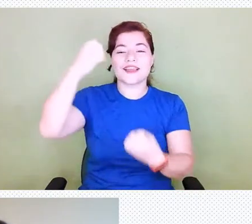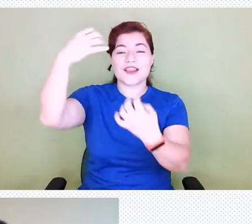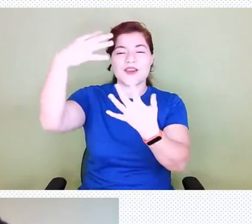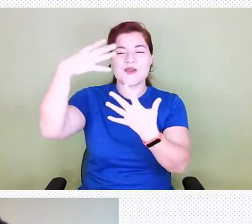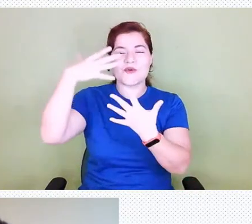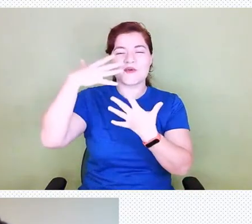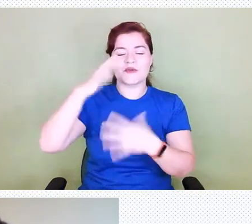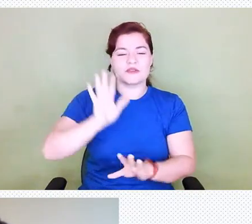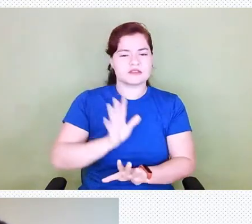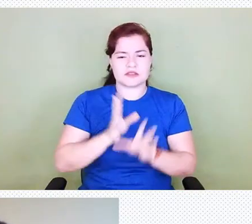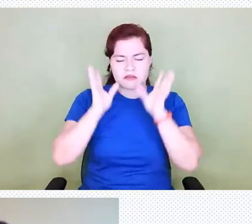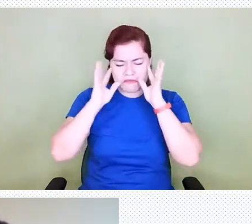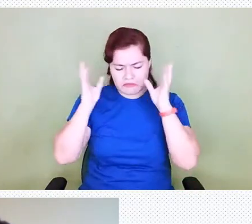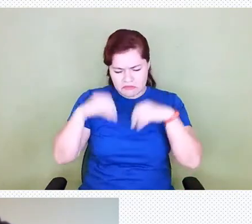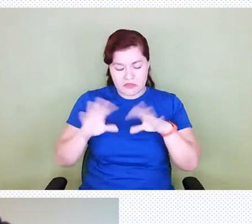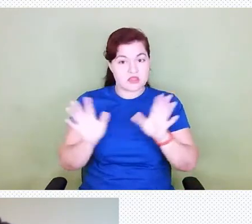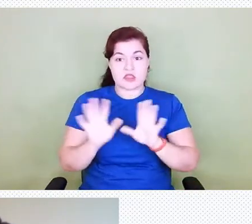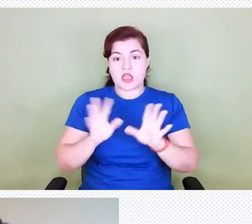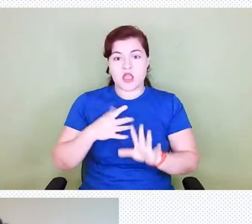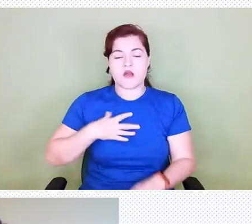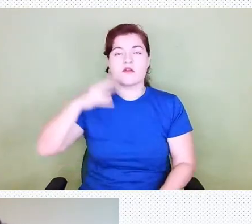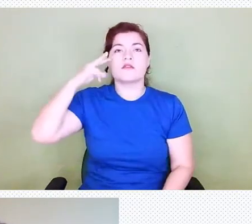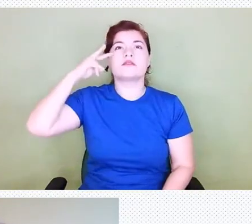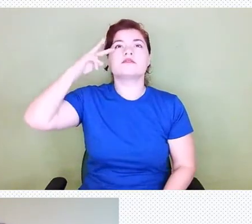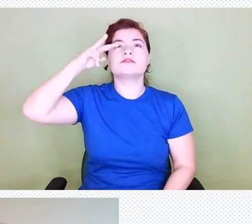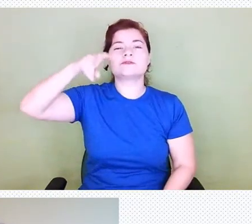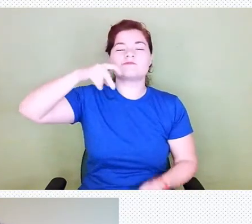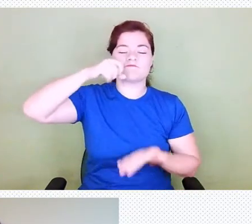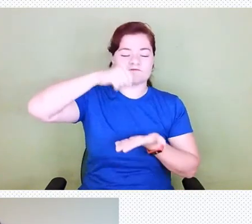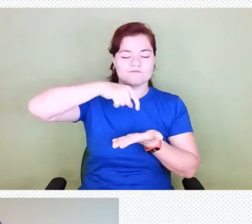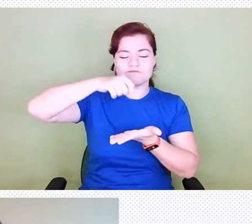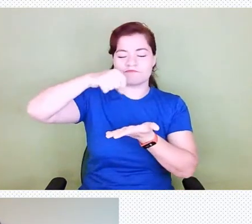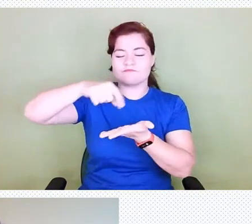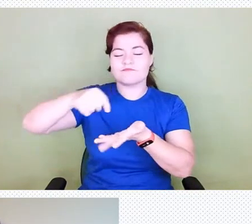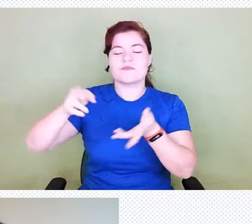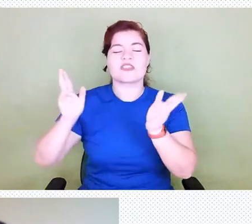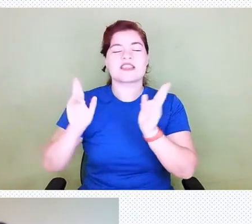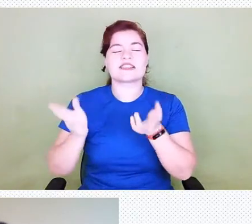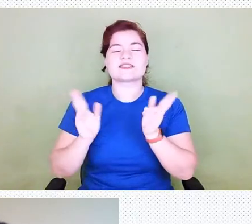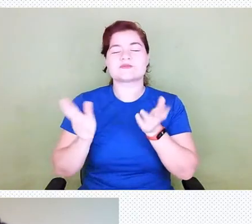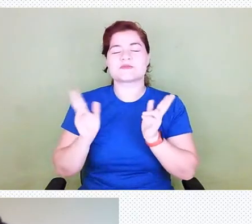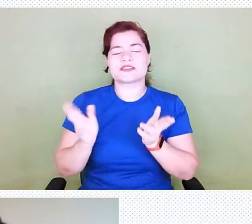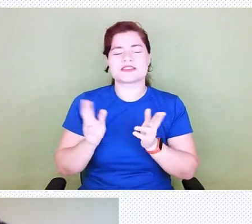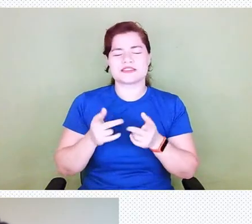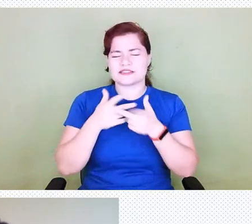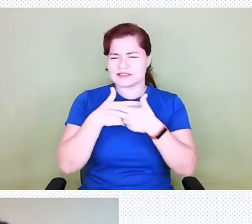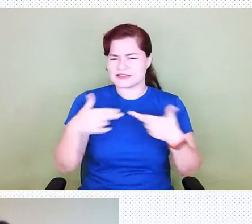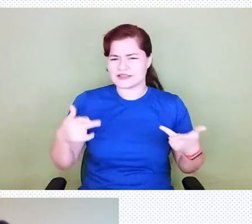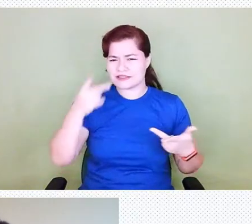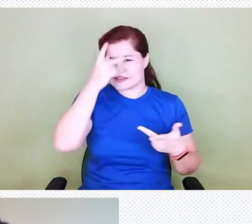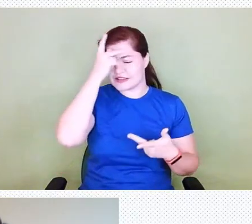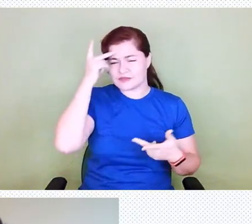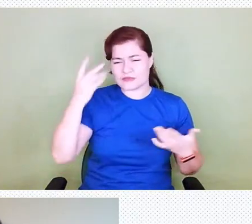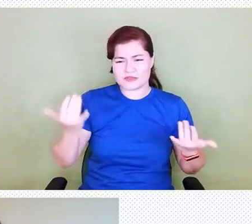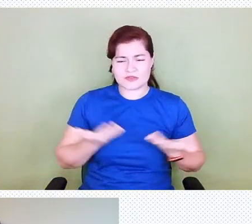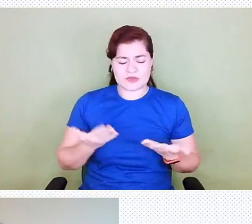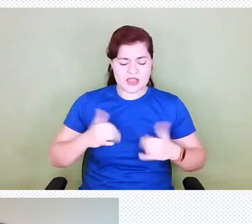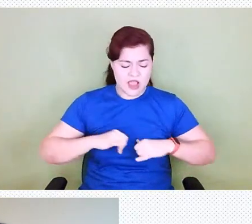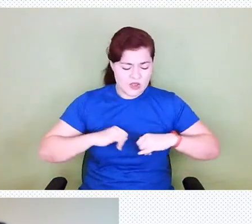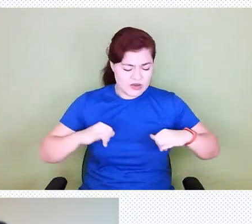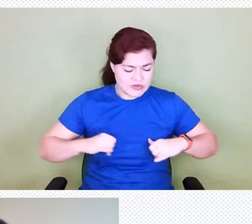Não desanimemos, semeemos esperança. Há tanta gente, Nani,